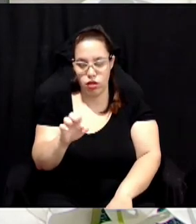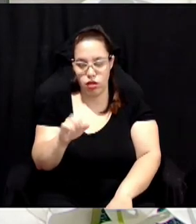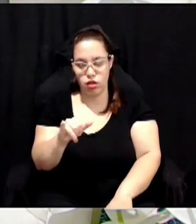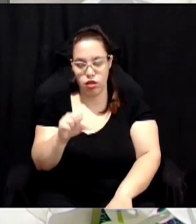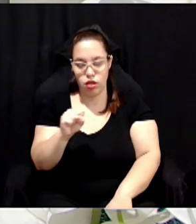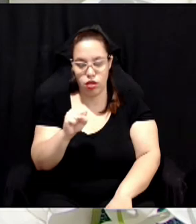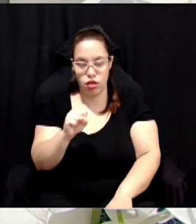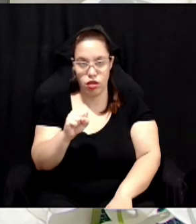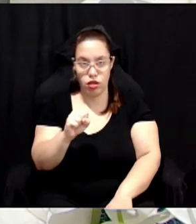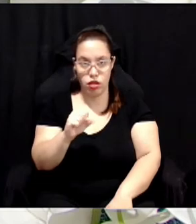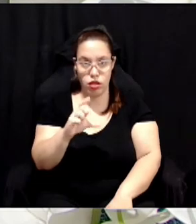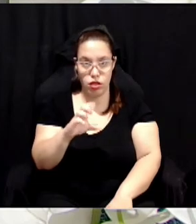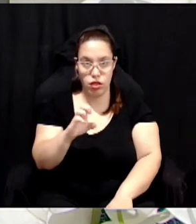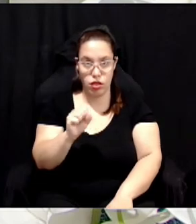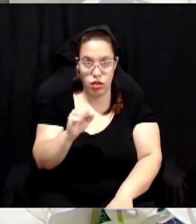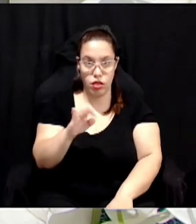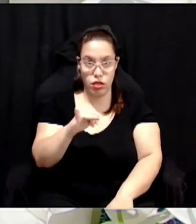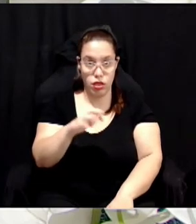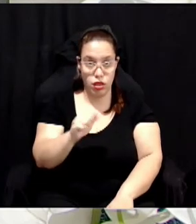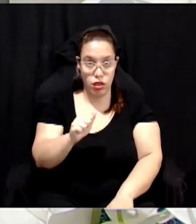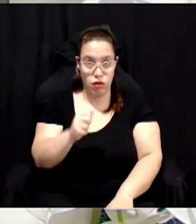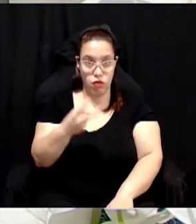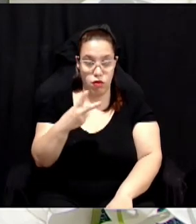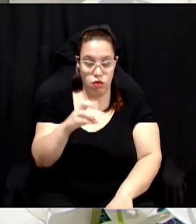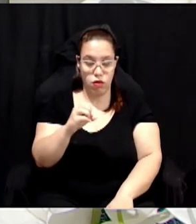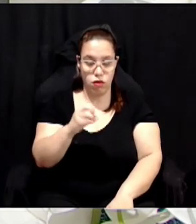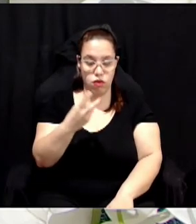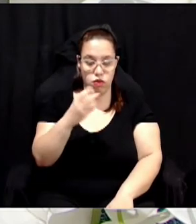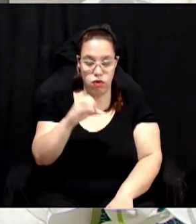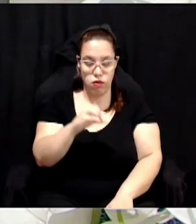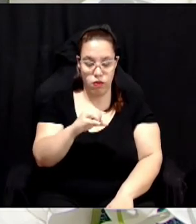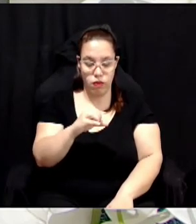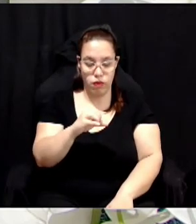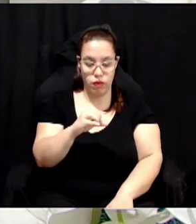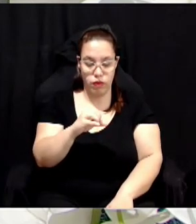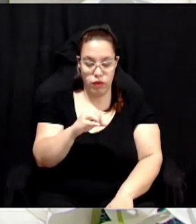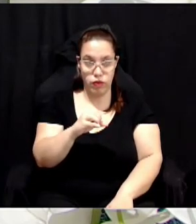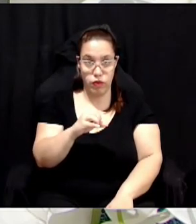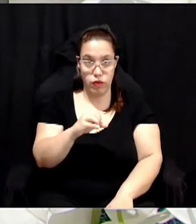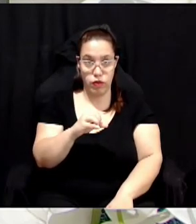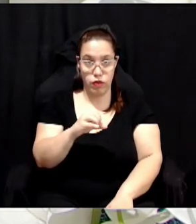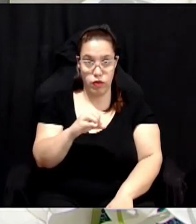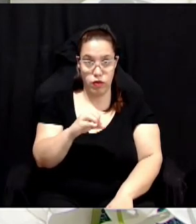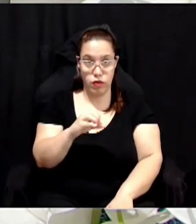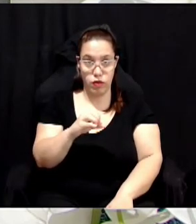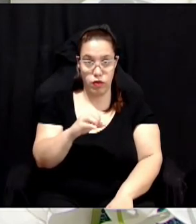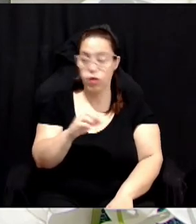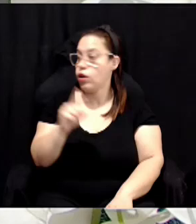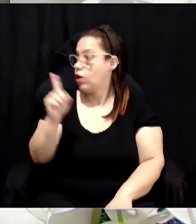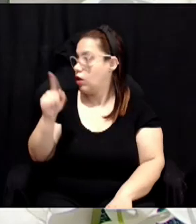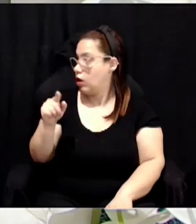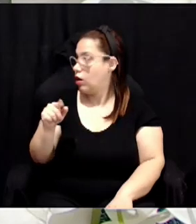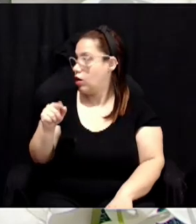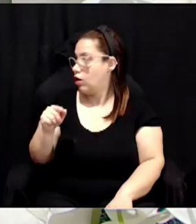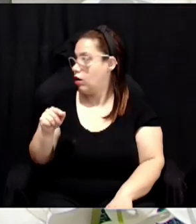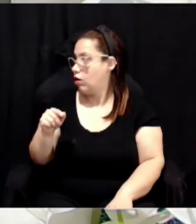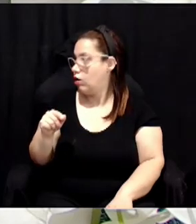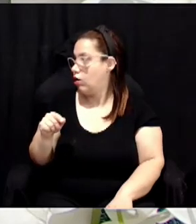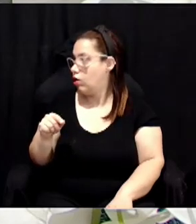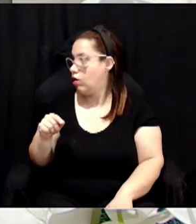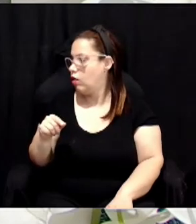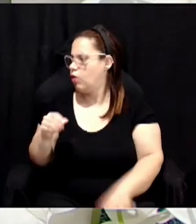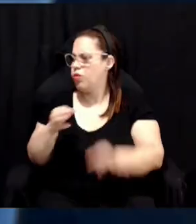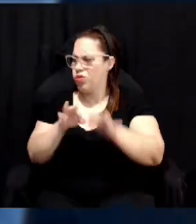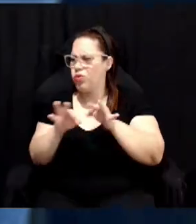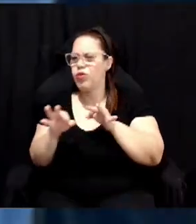lésbia também para 2029, além de Chá do Príncipe, é isso? Exato. Parece que nós estamos falando de um tempo muito longo, né, mas é isso,